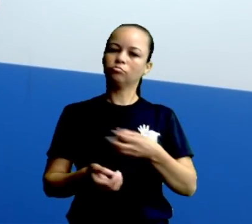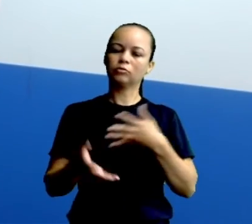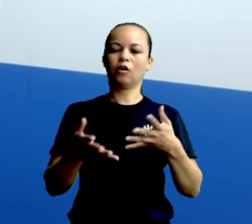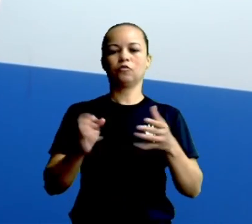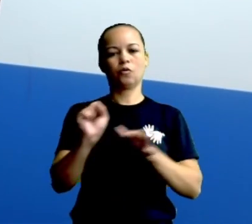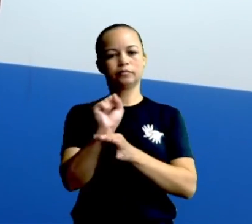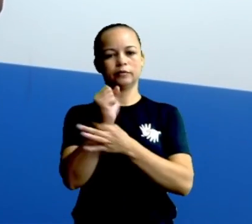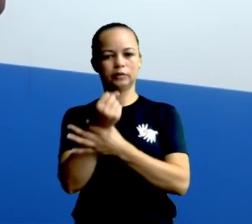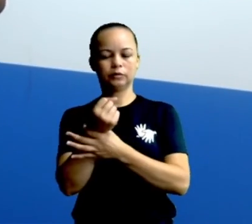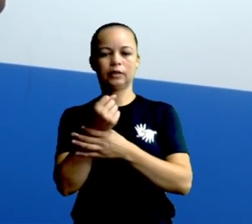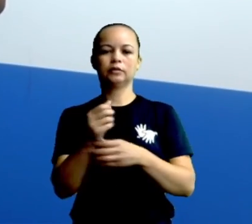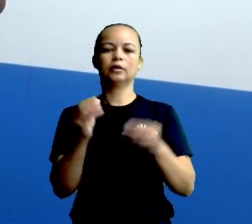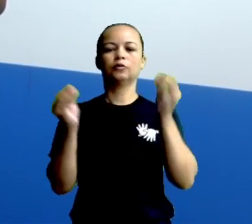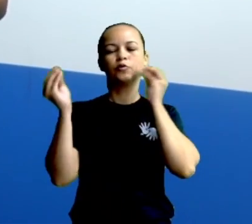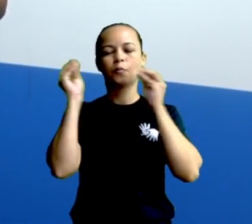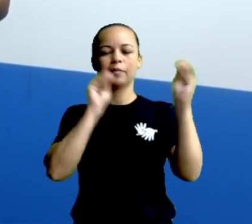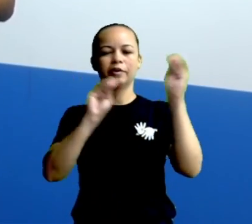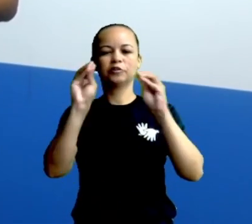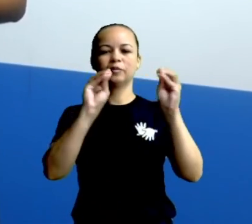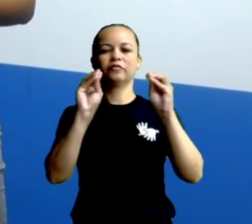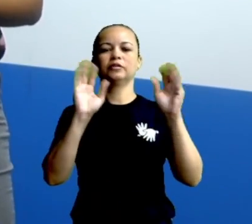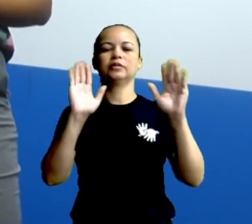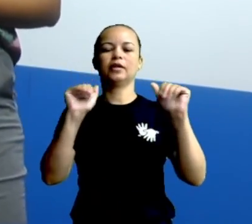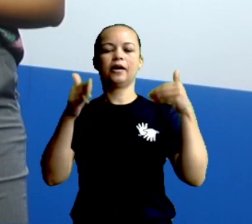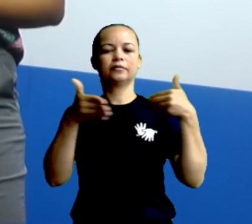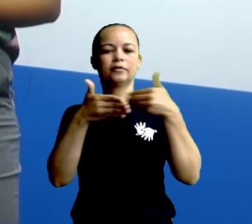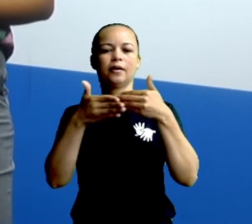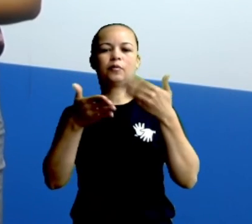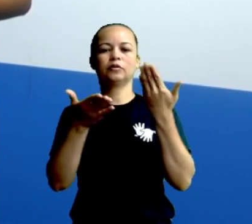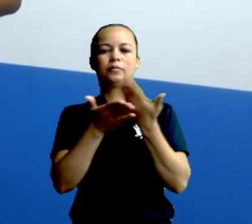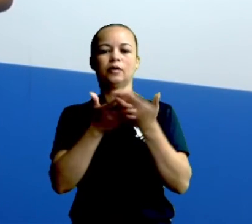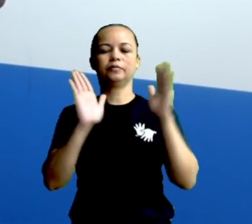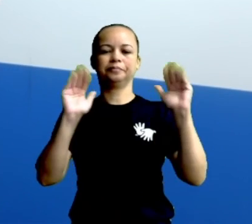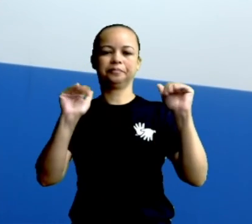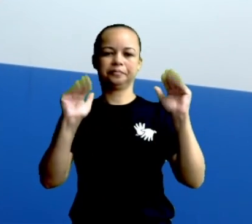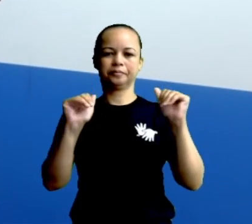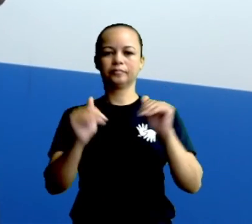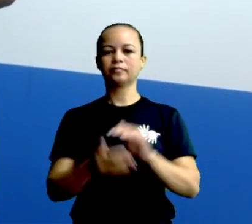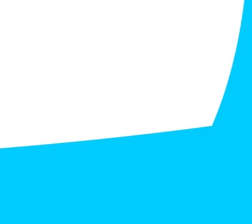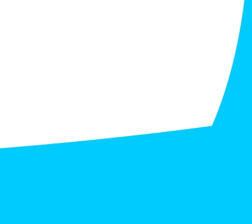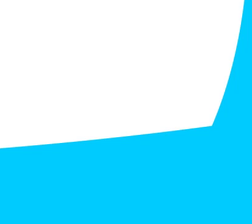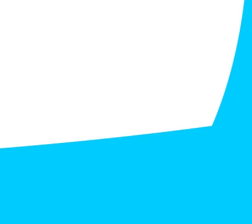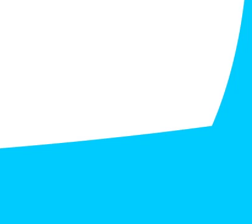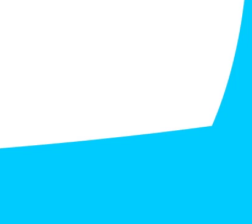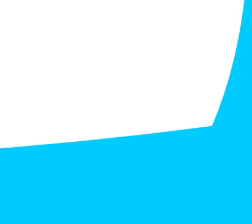Com segurança. Um cheiro para vocês e até a próxima aula. Tchau, tchau.